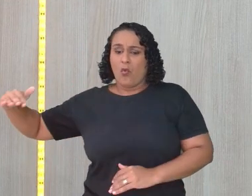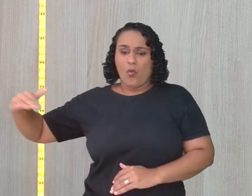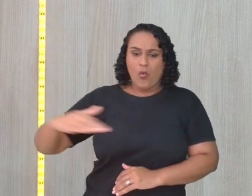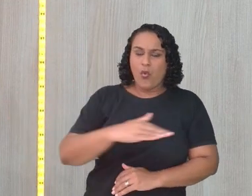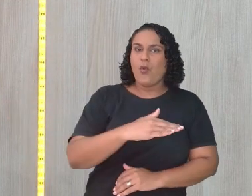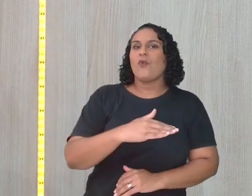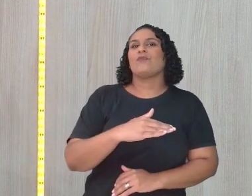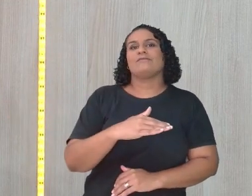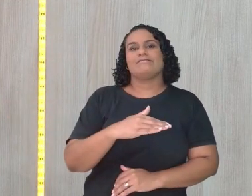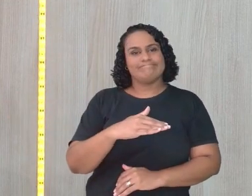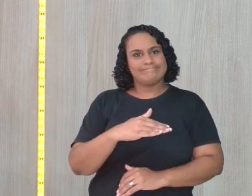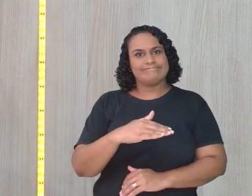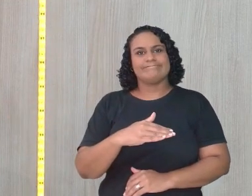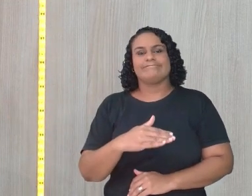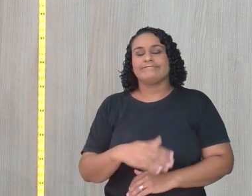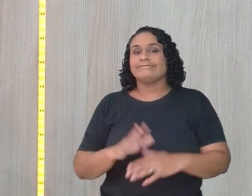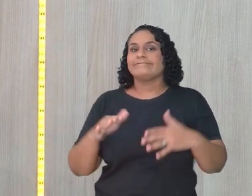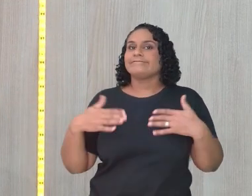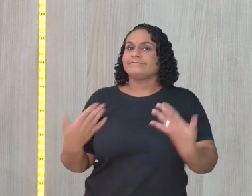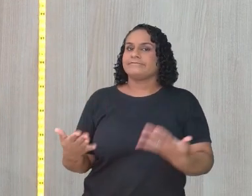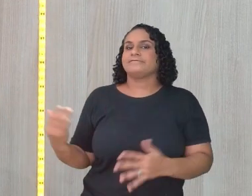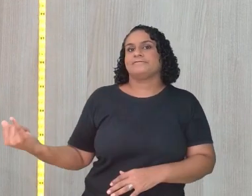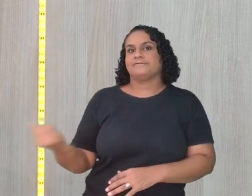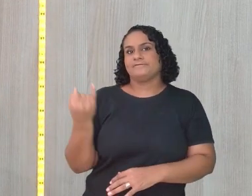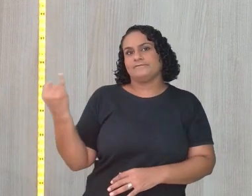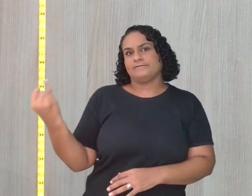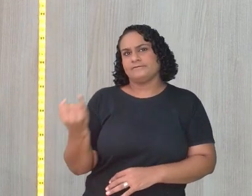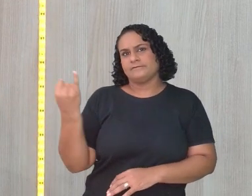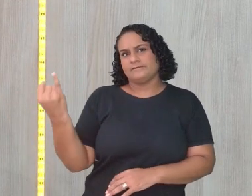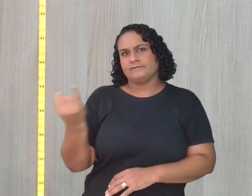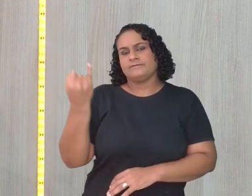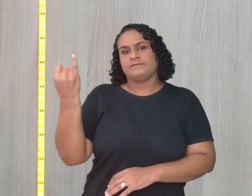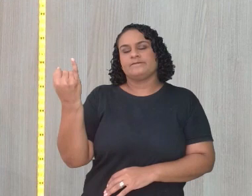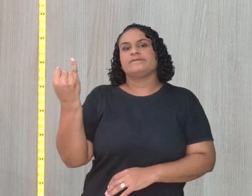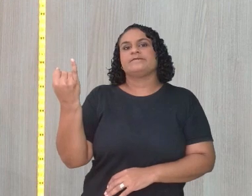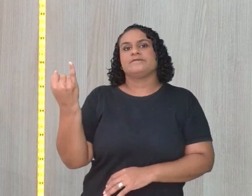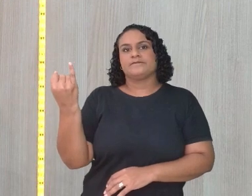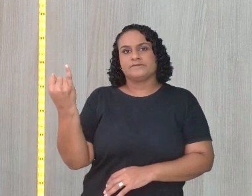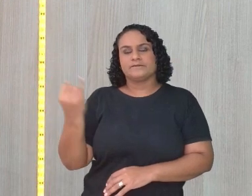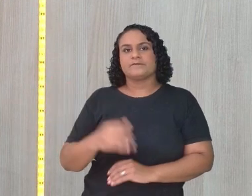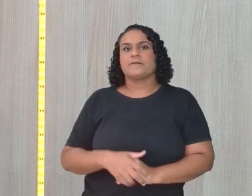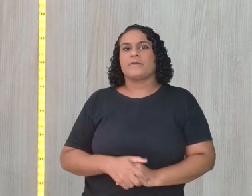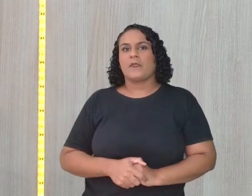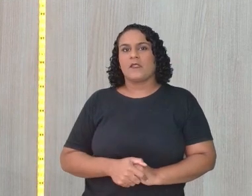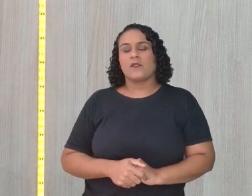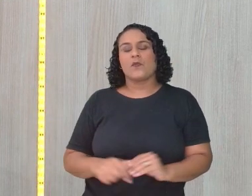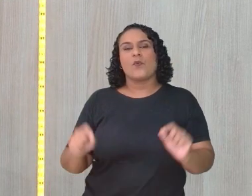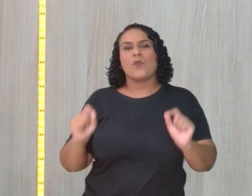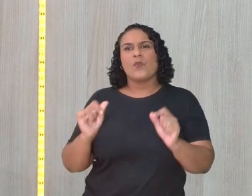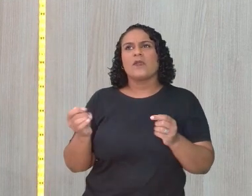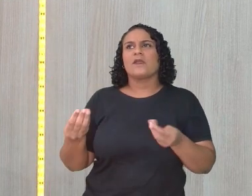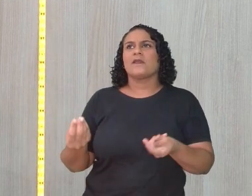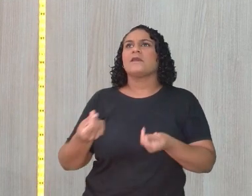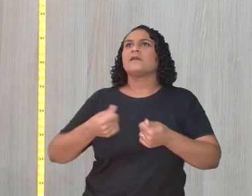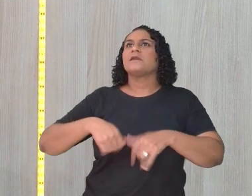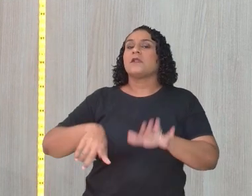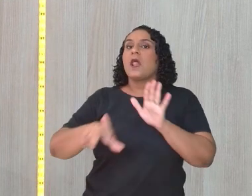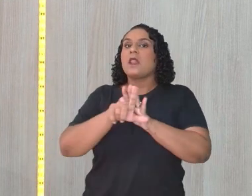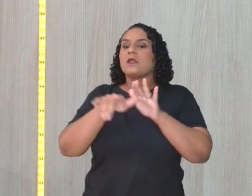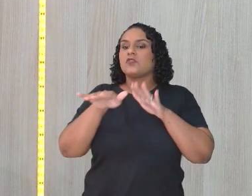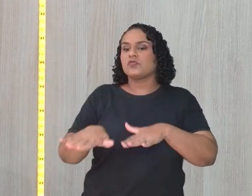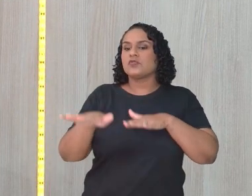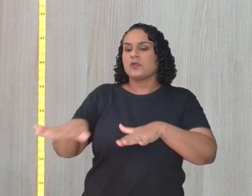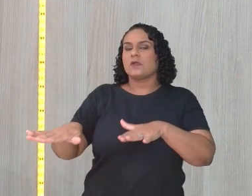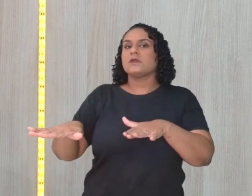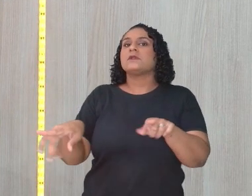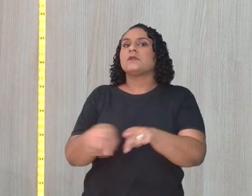uma infinidade de desculpas. Então, é muito importante em relação aí à questão do trânsito e do comportamento